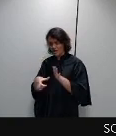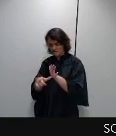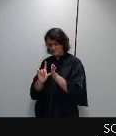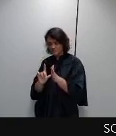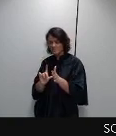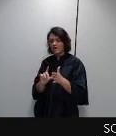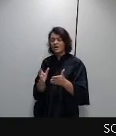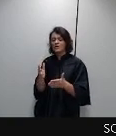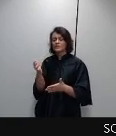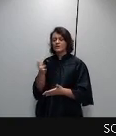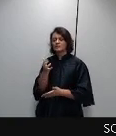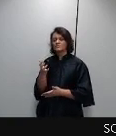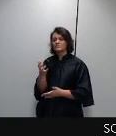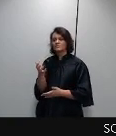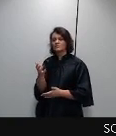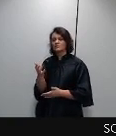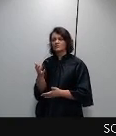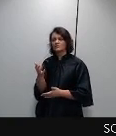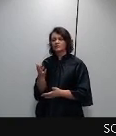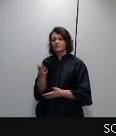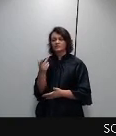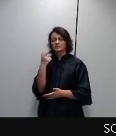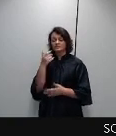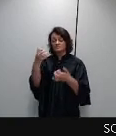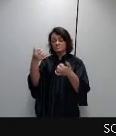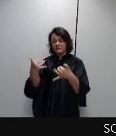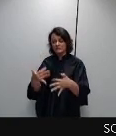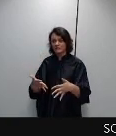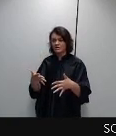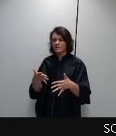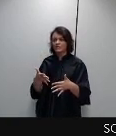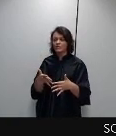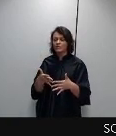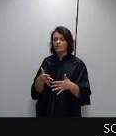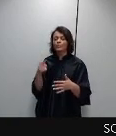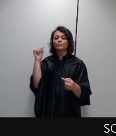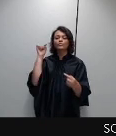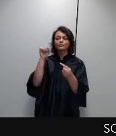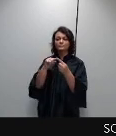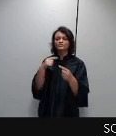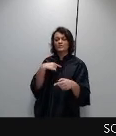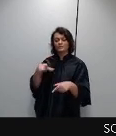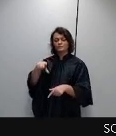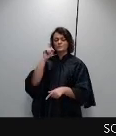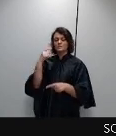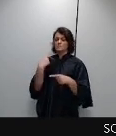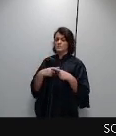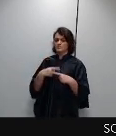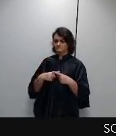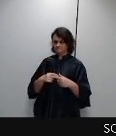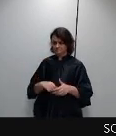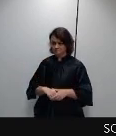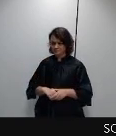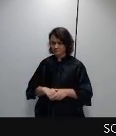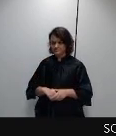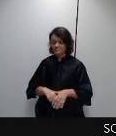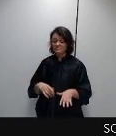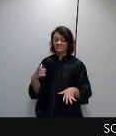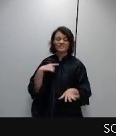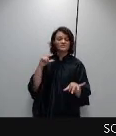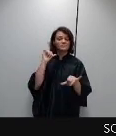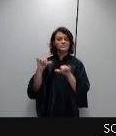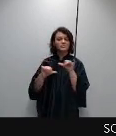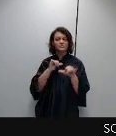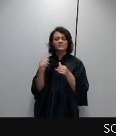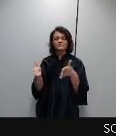então é no caso justificar Qual é o motivo do meu estar aqui houve uma alteração do